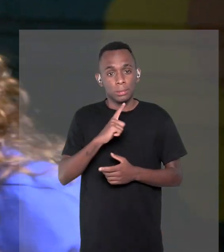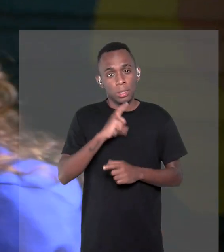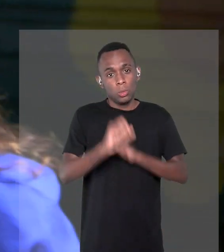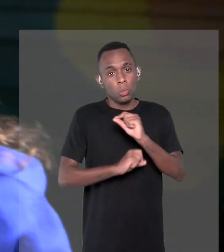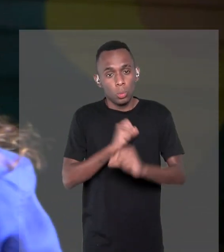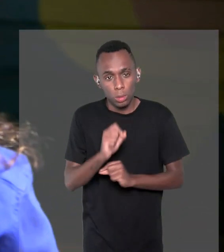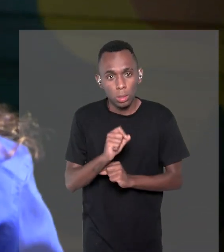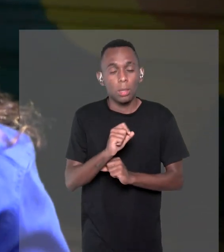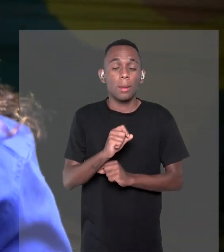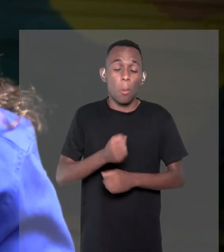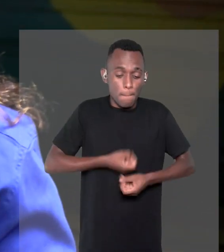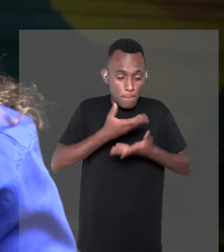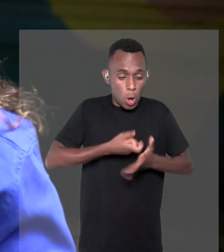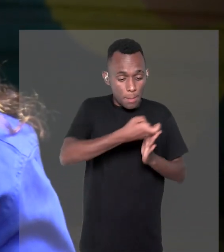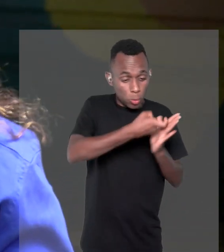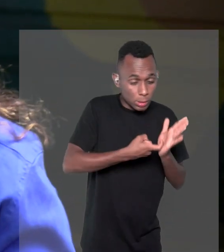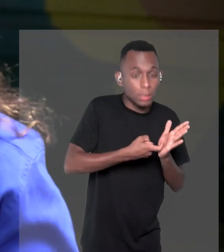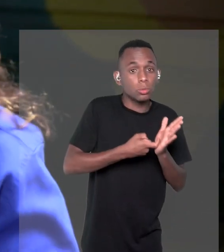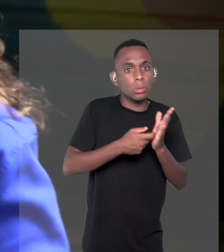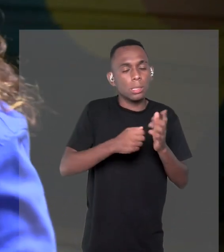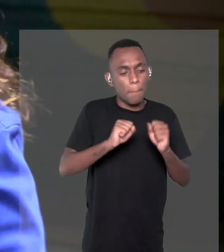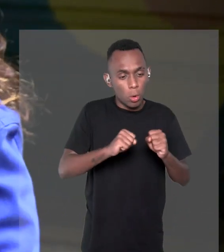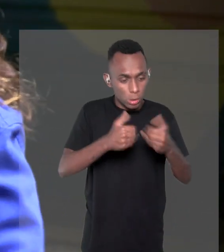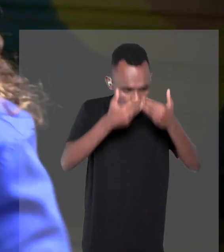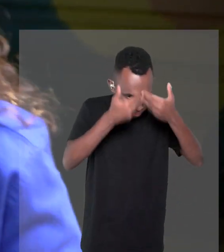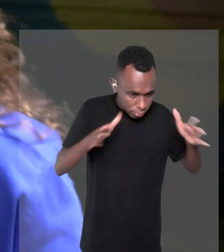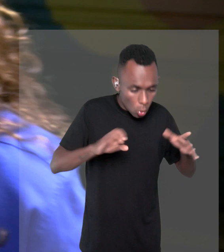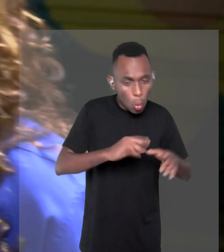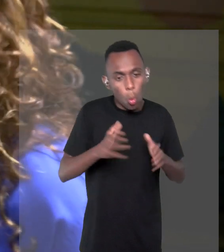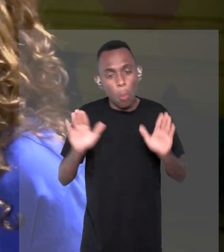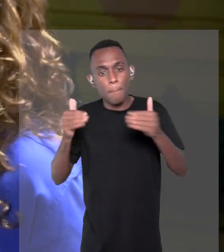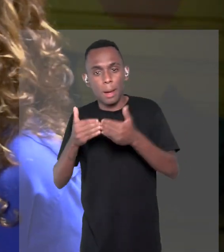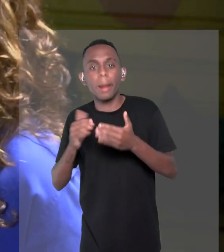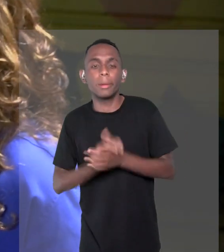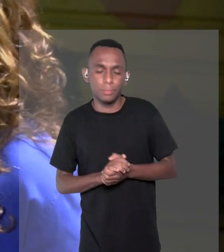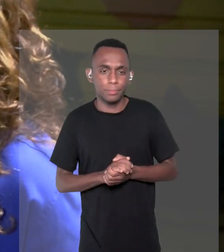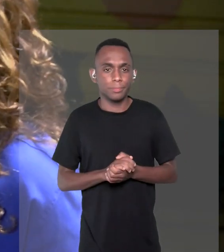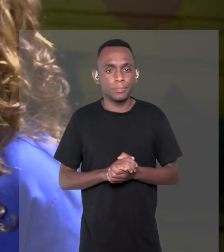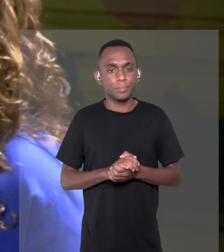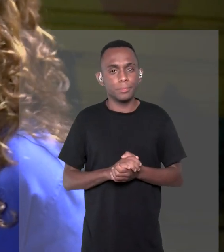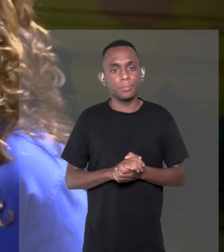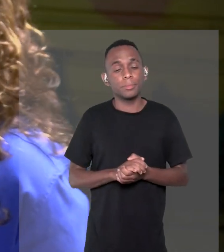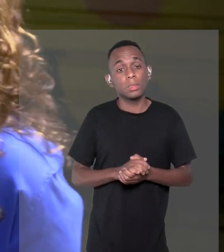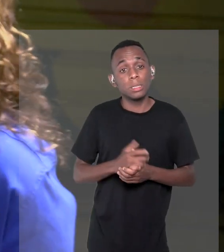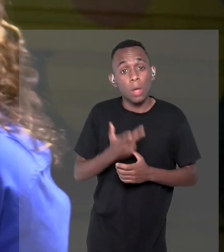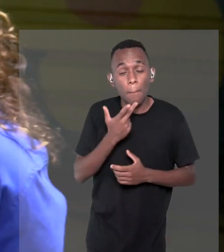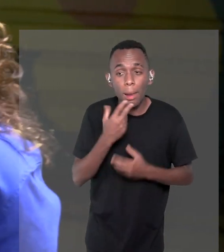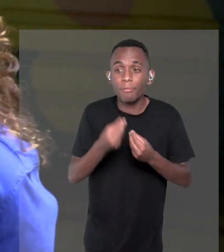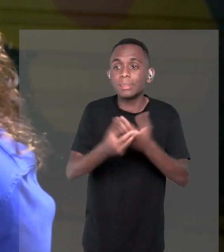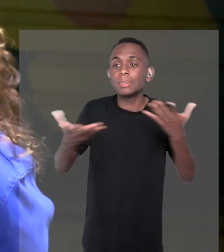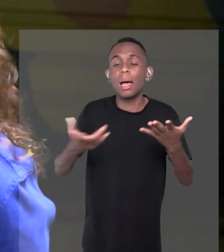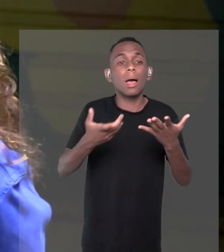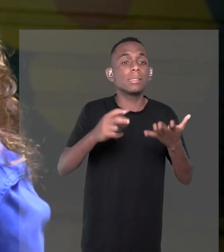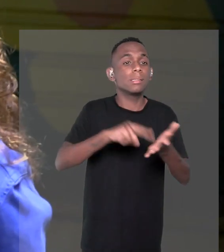ser feitas hoje. Sabe? Tem uma incrível ampliação de consciência, né? E